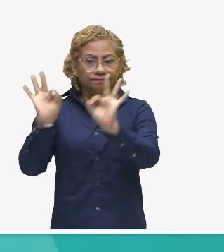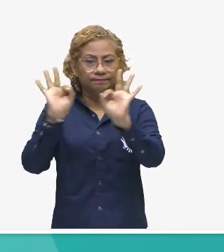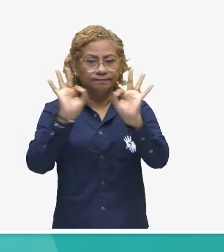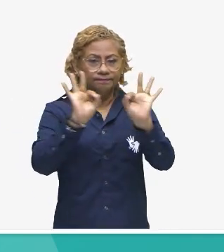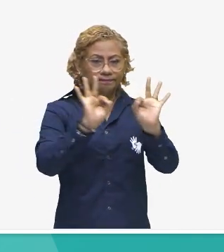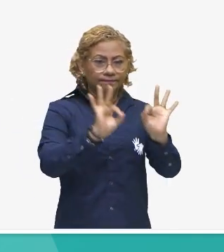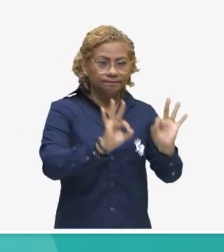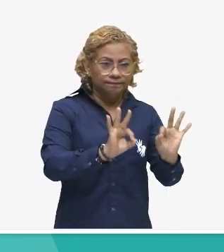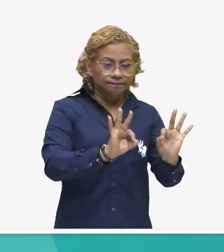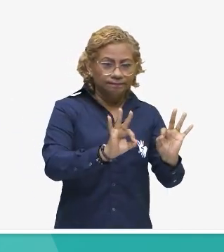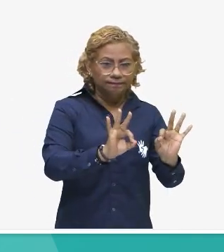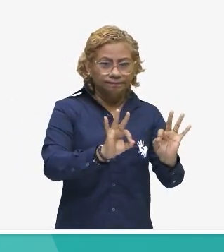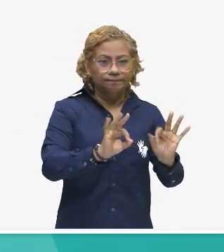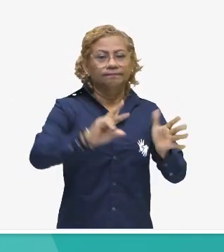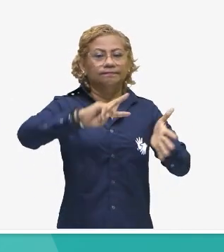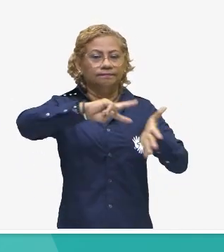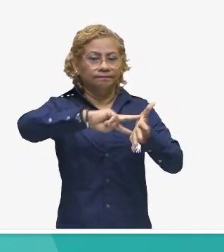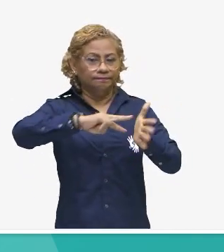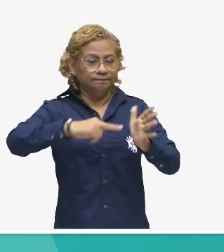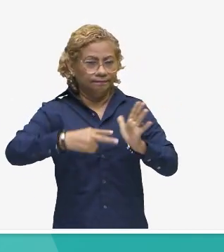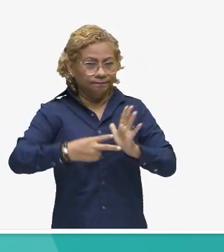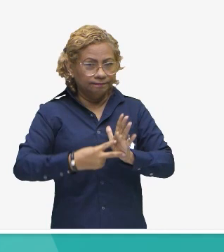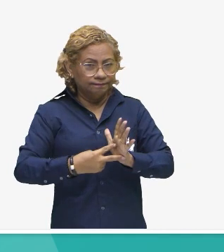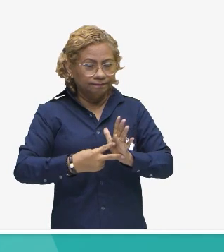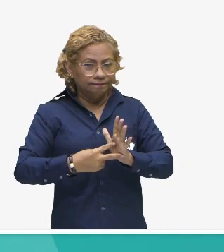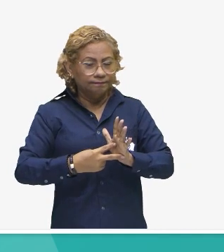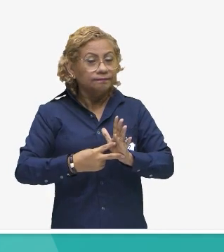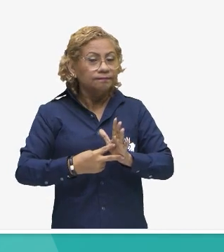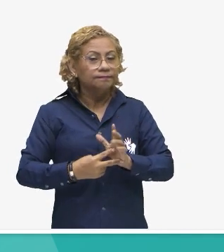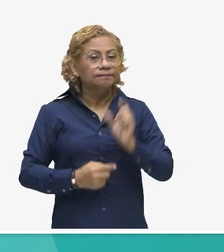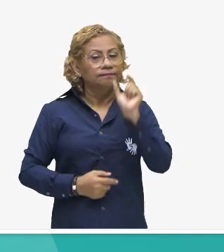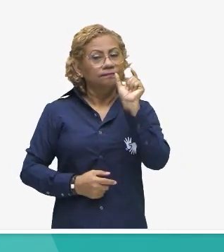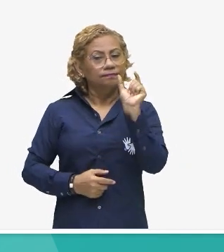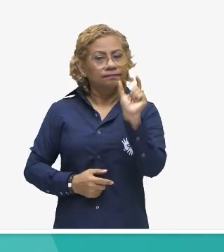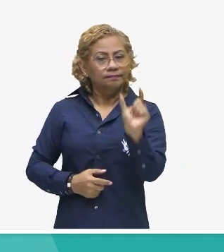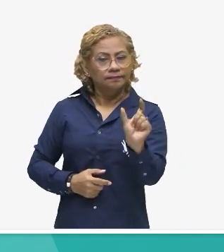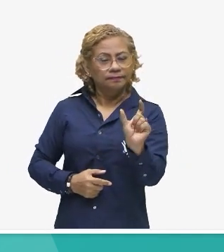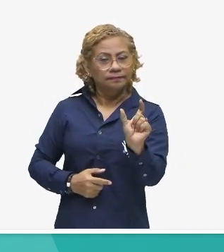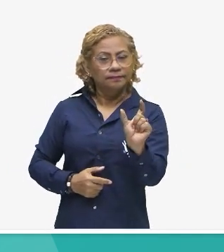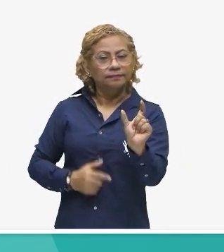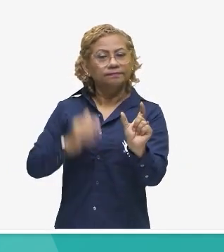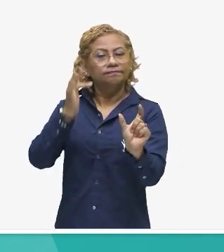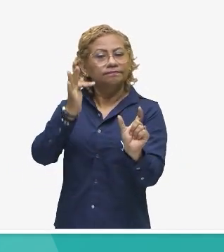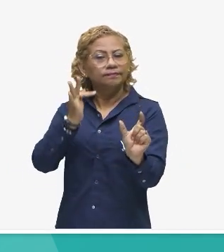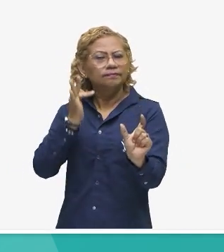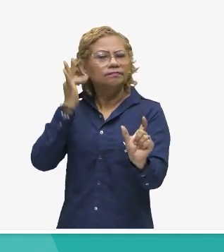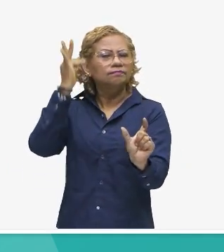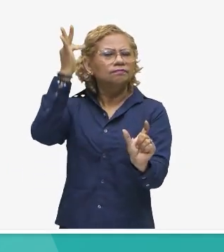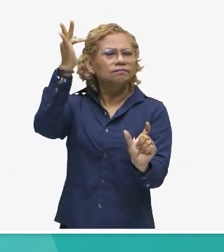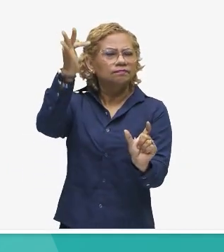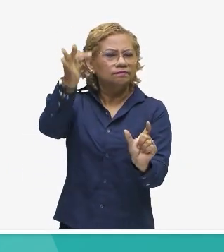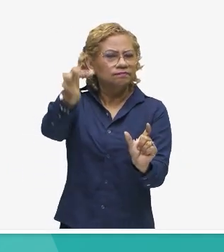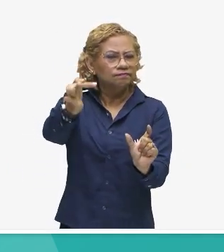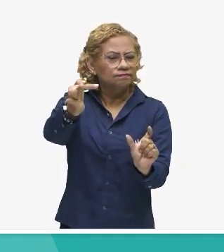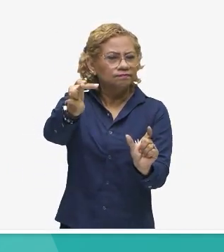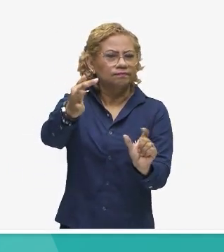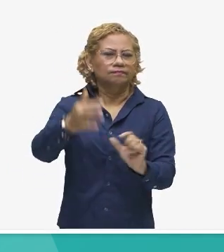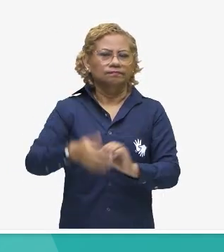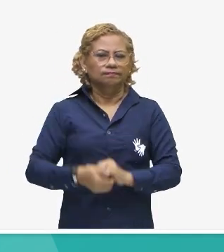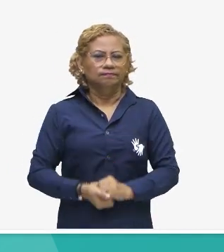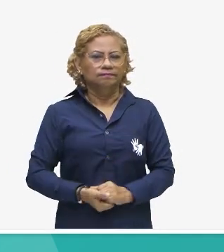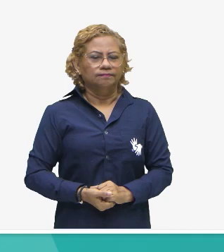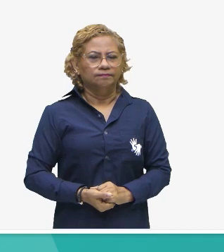ação que acontecerá, né? Ainda nós iremos vivenciar a